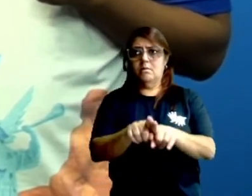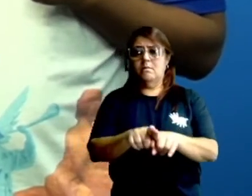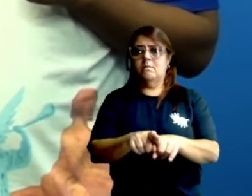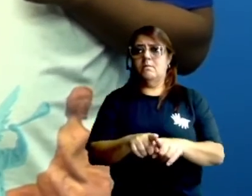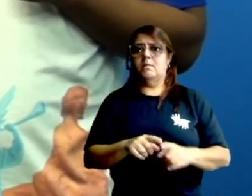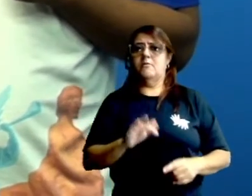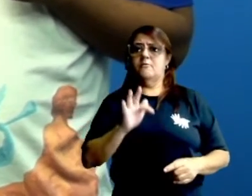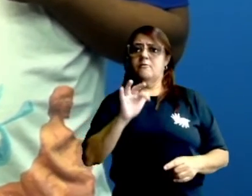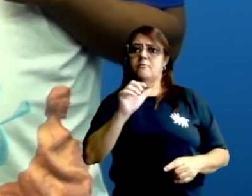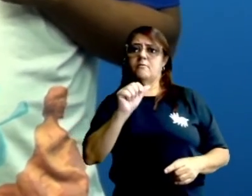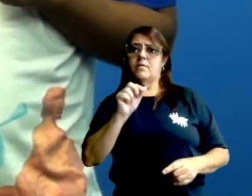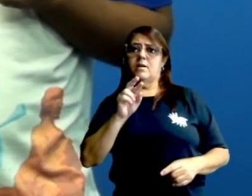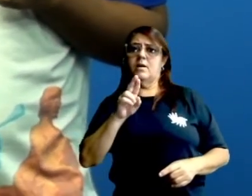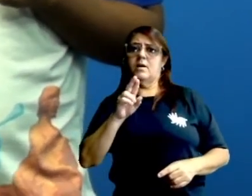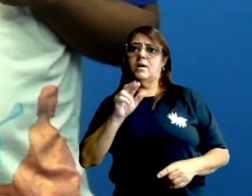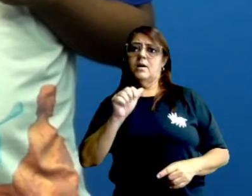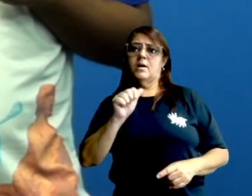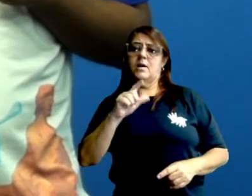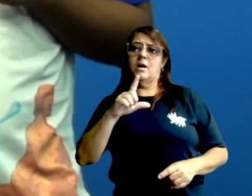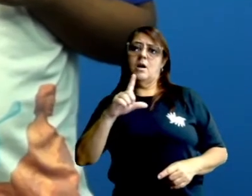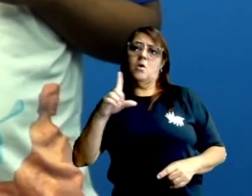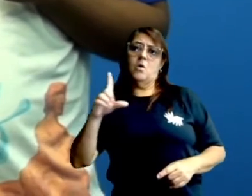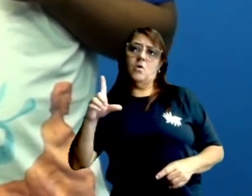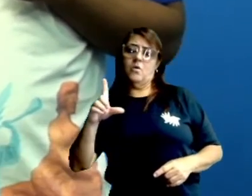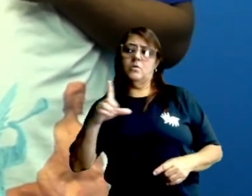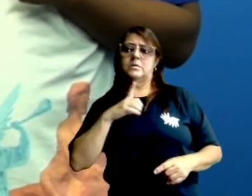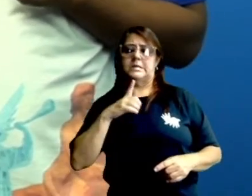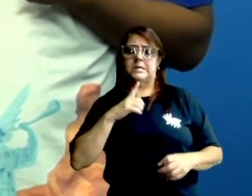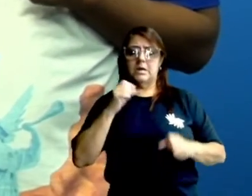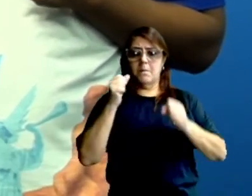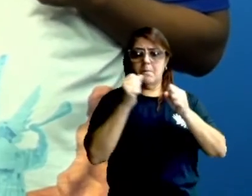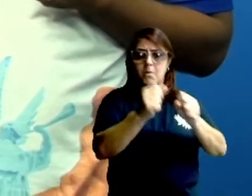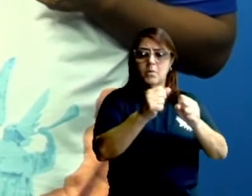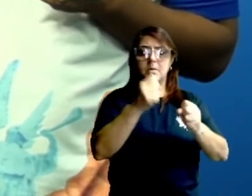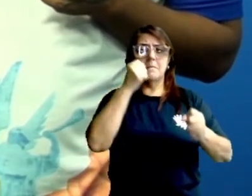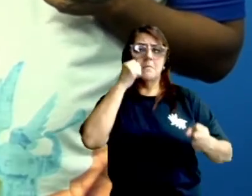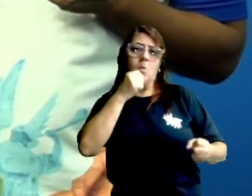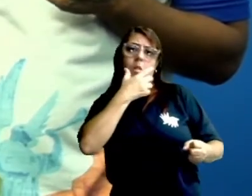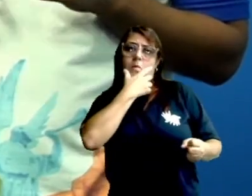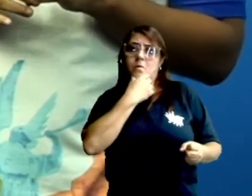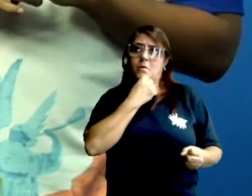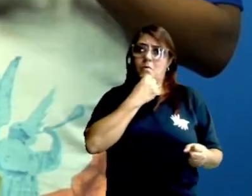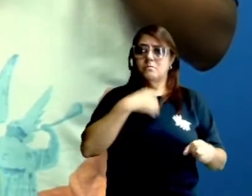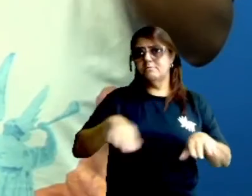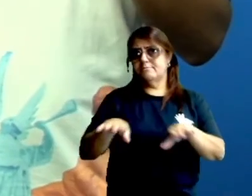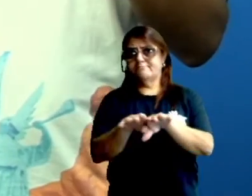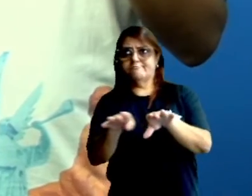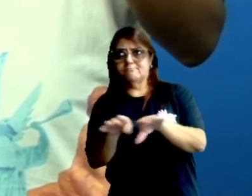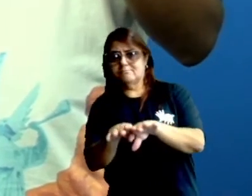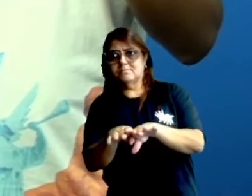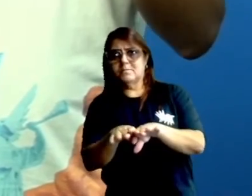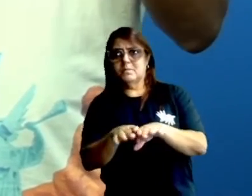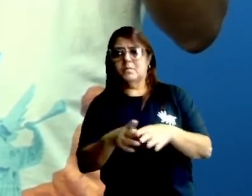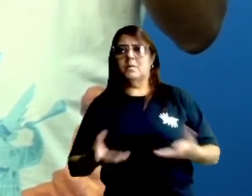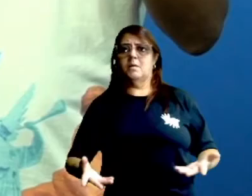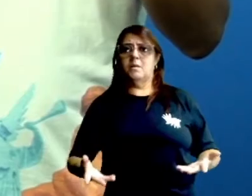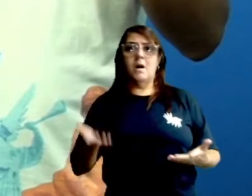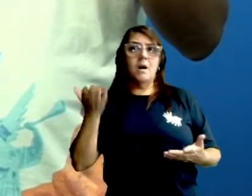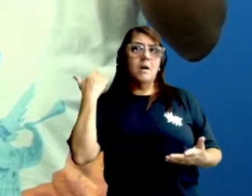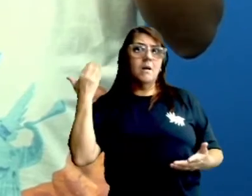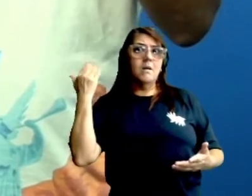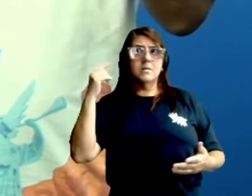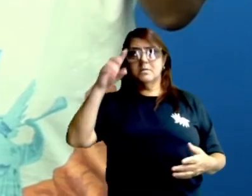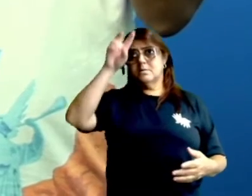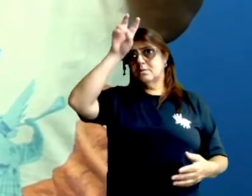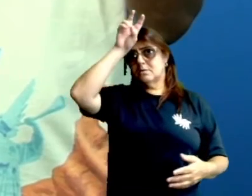quando não se tinha um homem para poder subir ao poder então existia na história faraós que eram mulheres também até pelo fato que